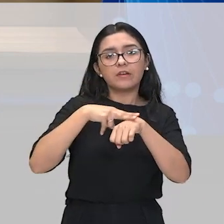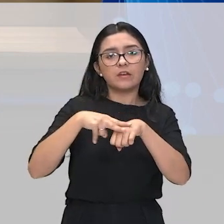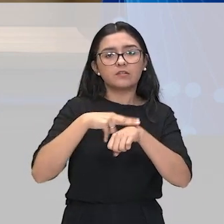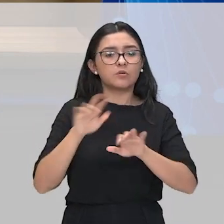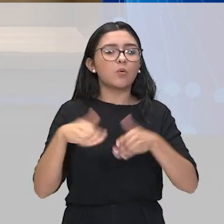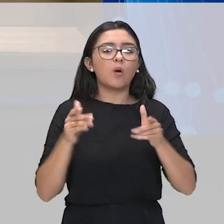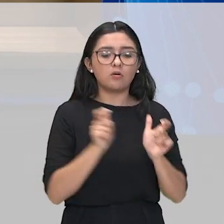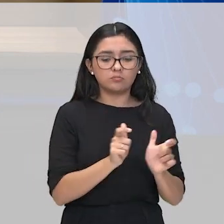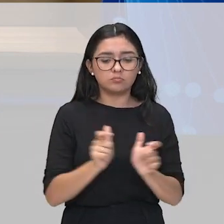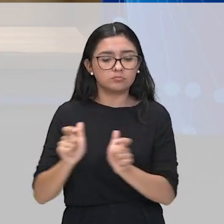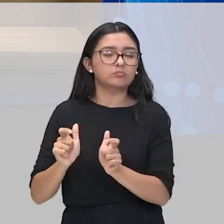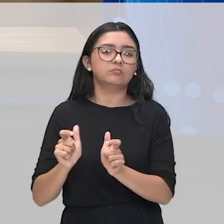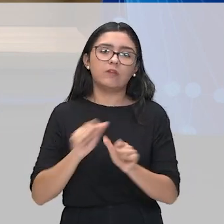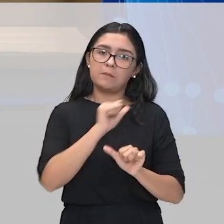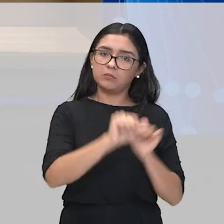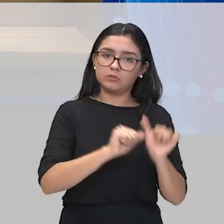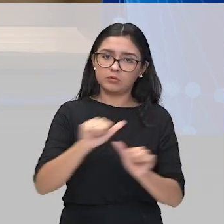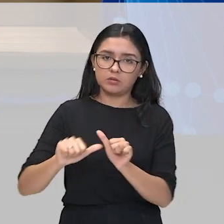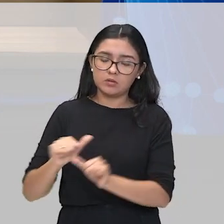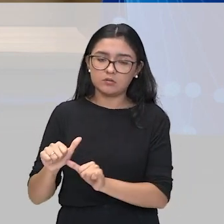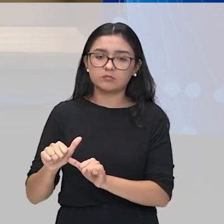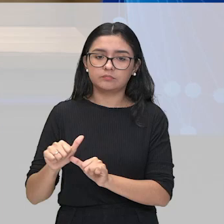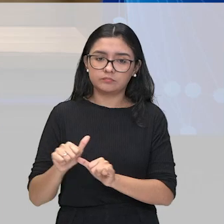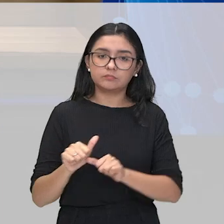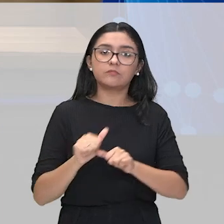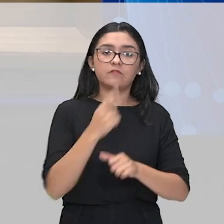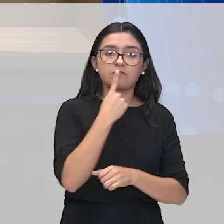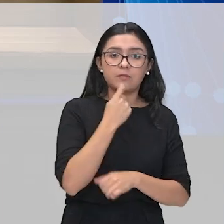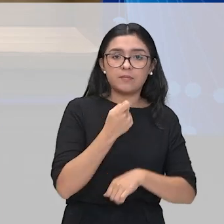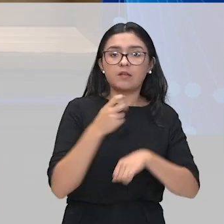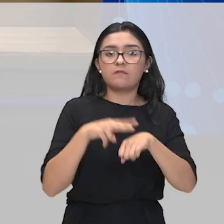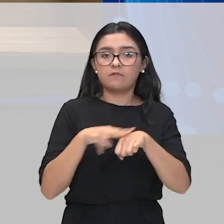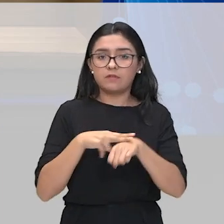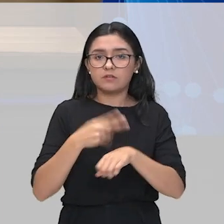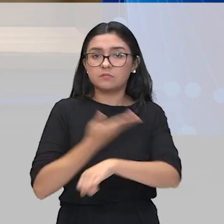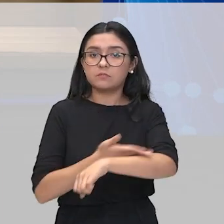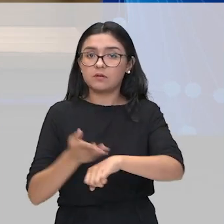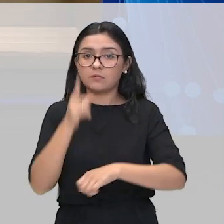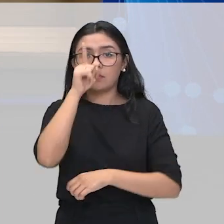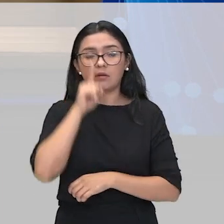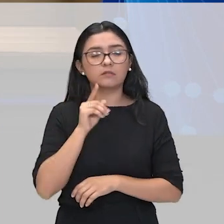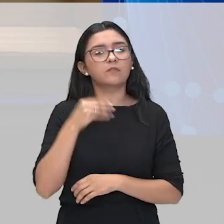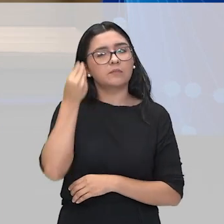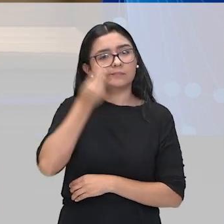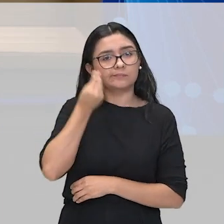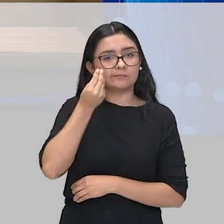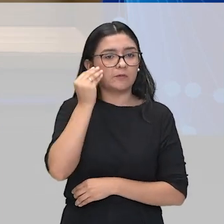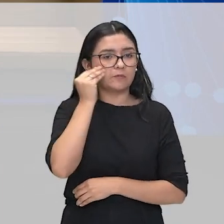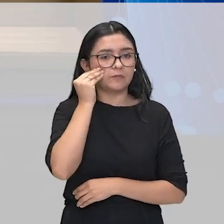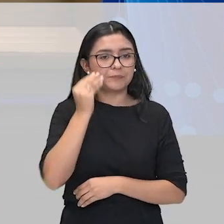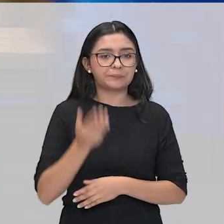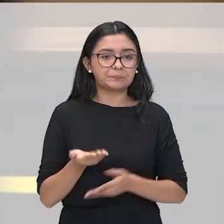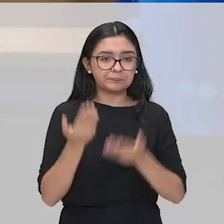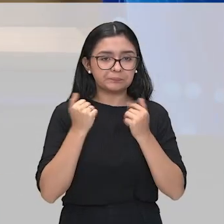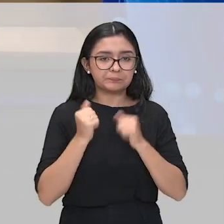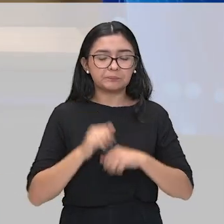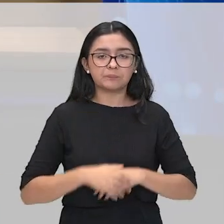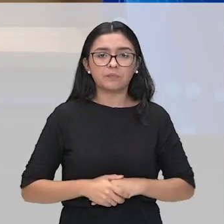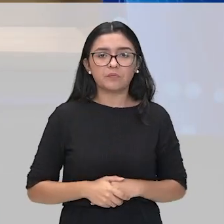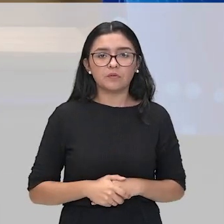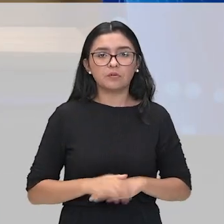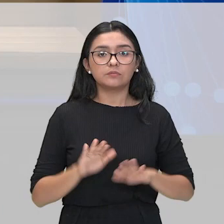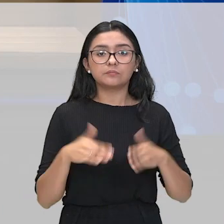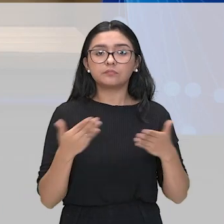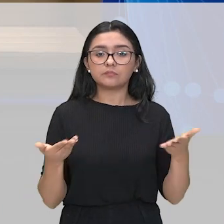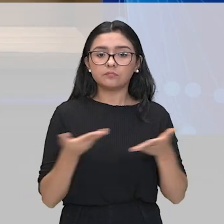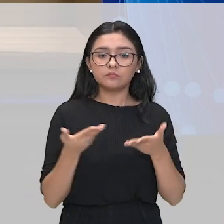que irá ficar o cartão vermelho, o verde, o branco ou o amarelo? Vamos fazer essa experiência? Vem comigo então, olha só.